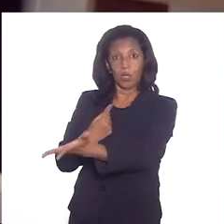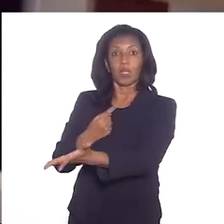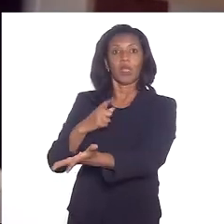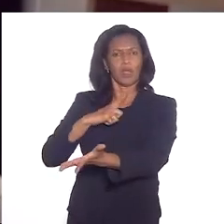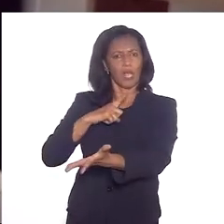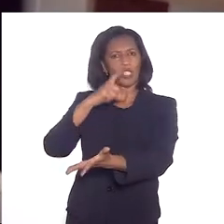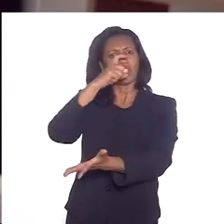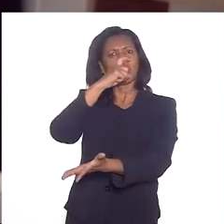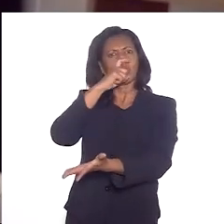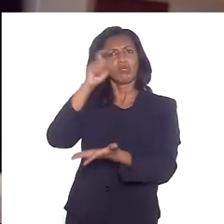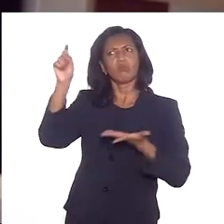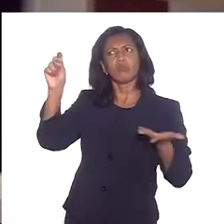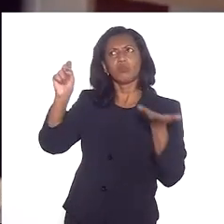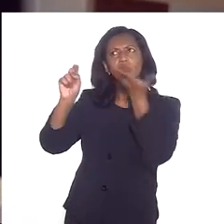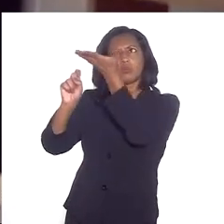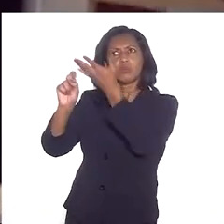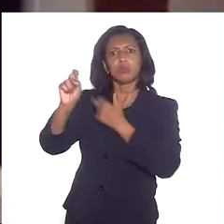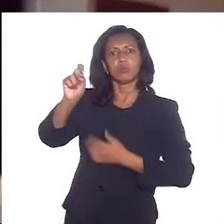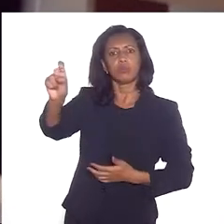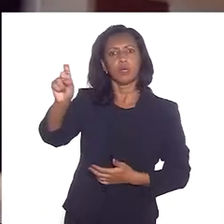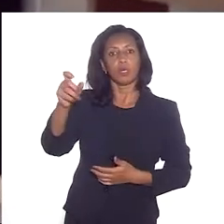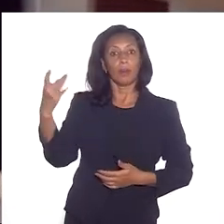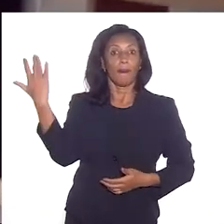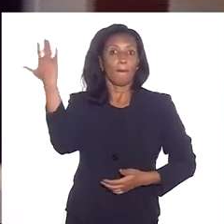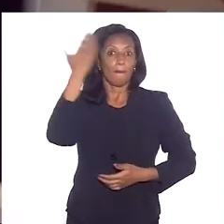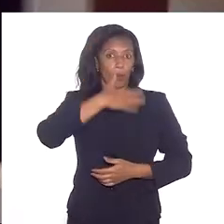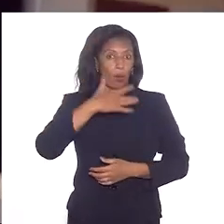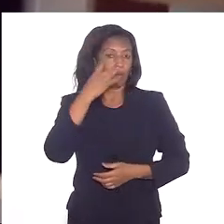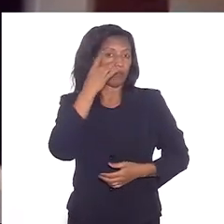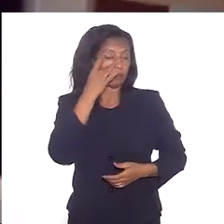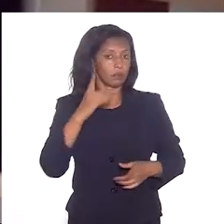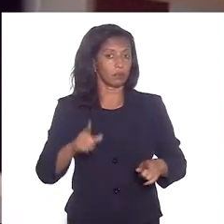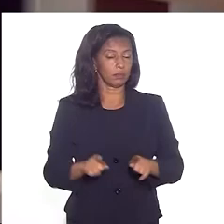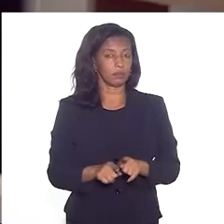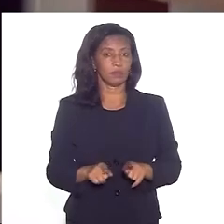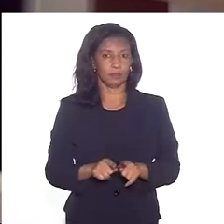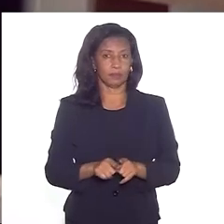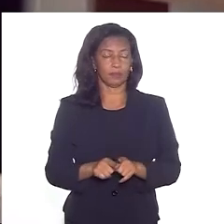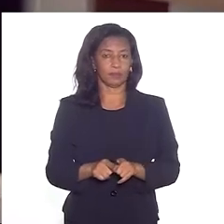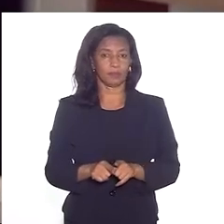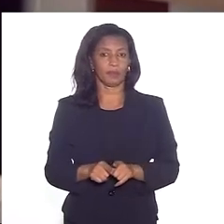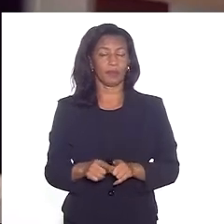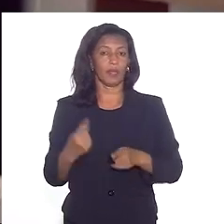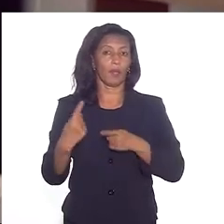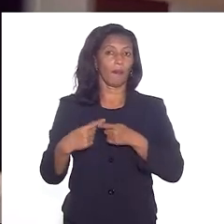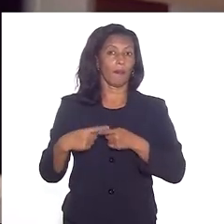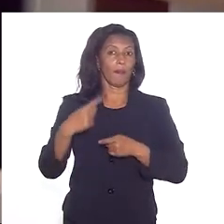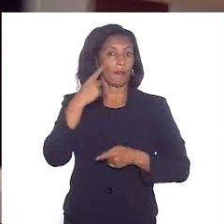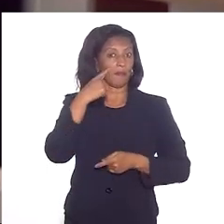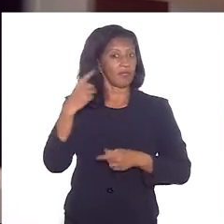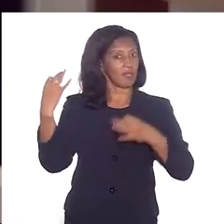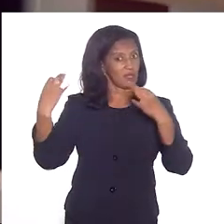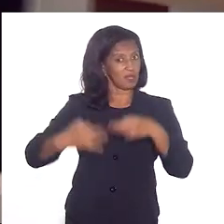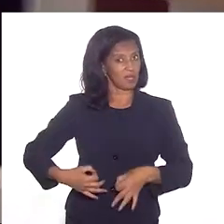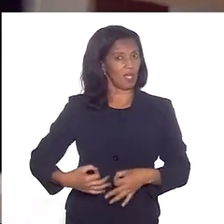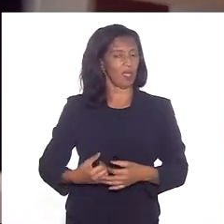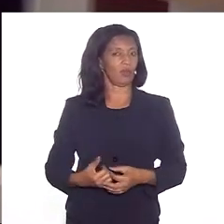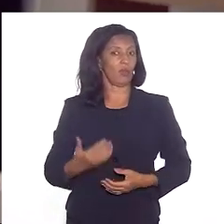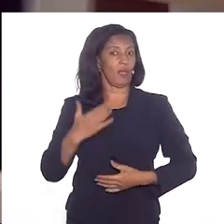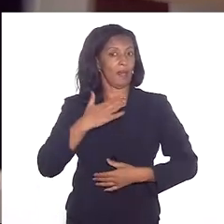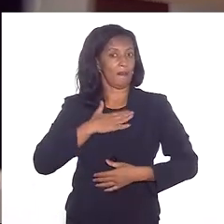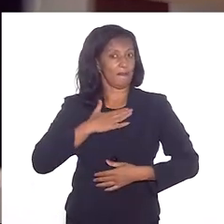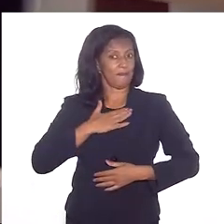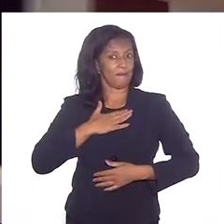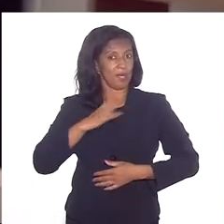pães congelados, e até numa forma de prova mesmo, né? De prova, para ver se está tudo